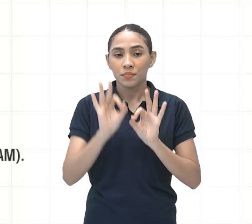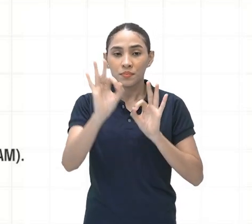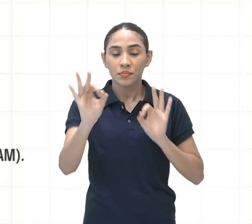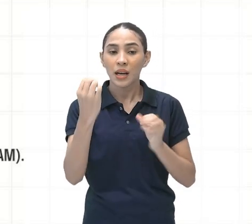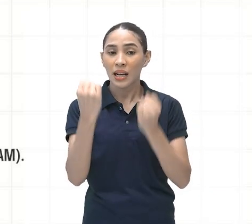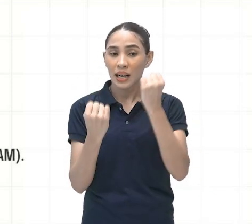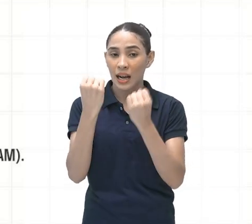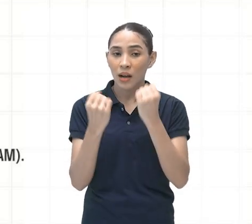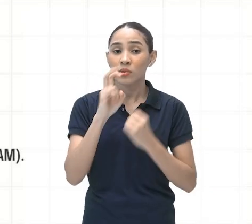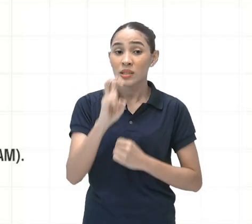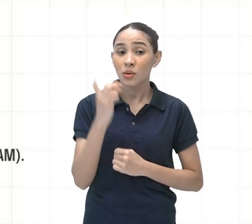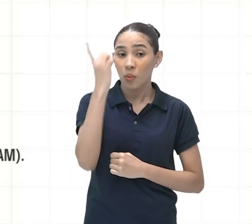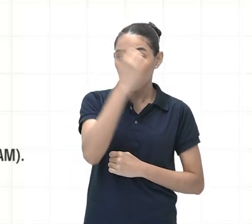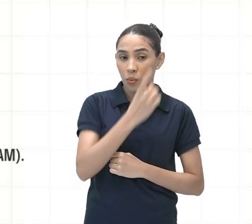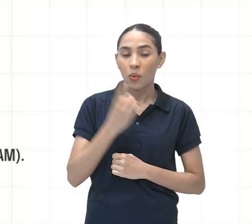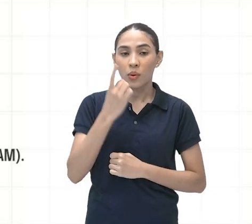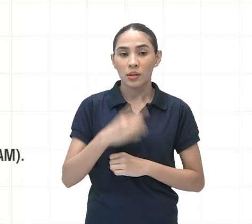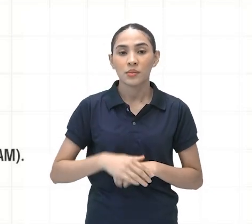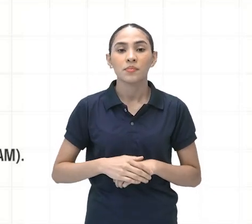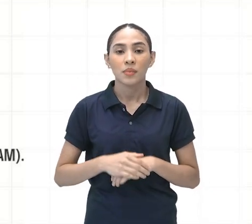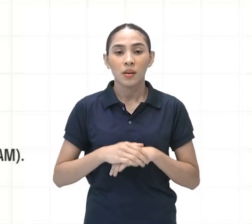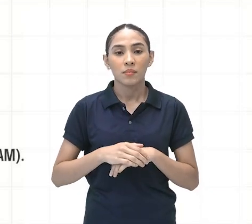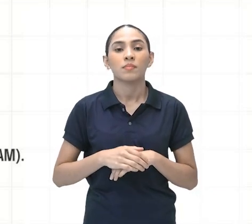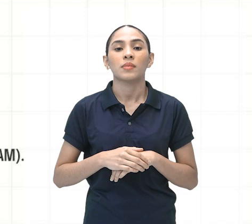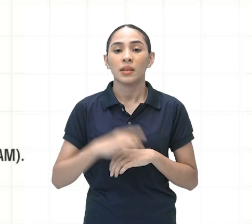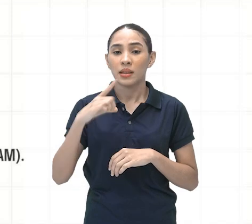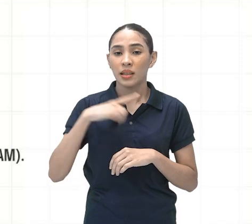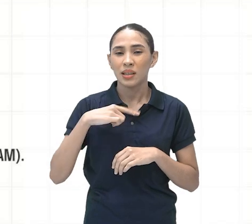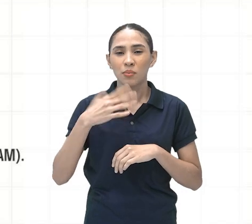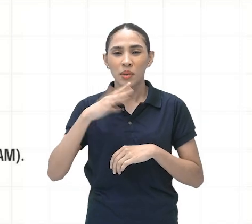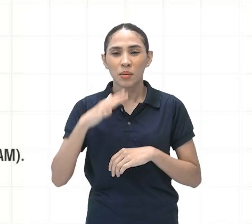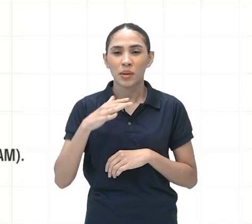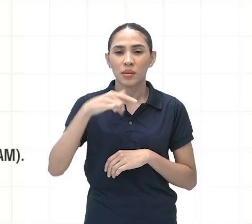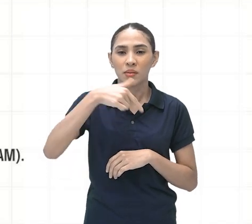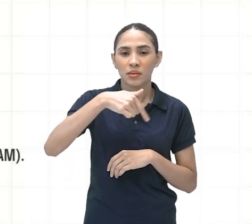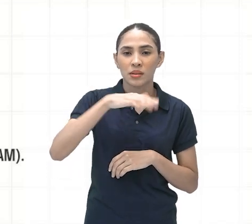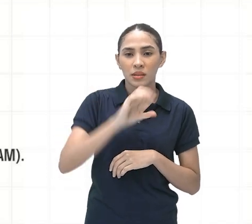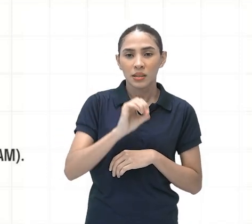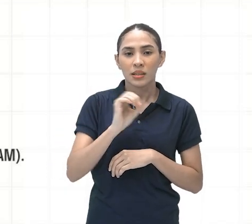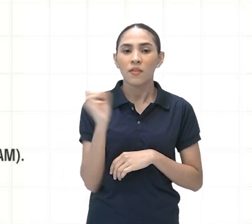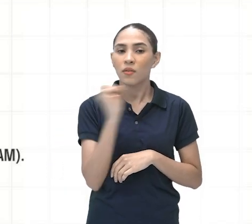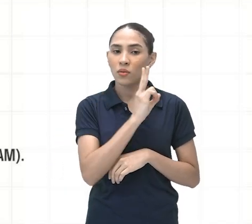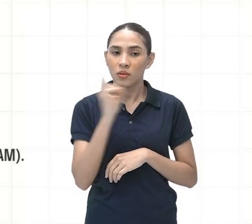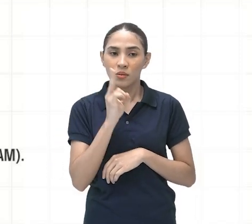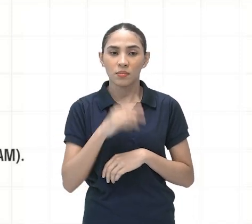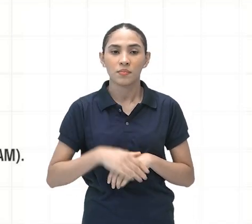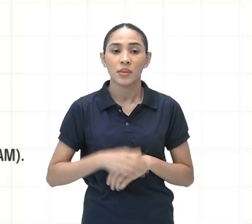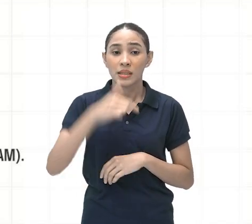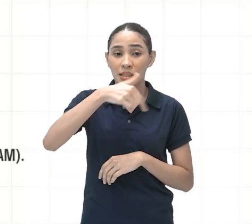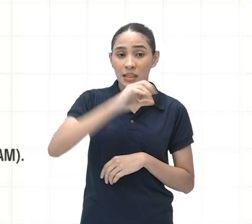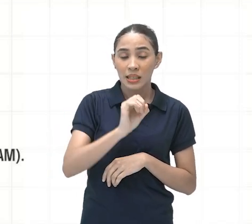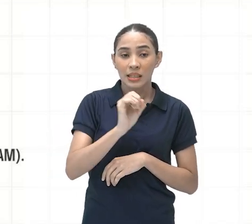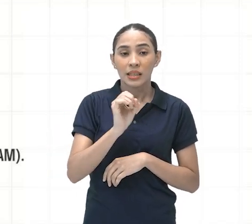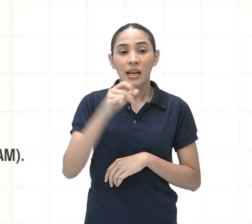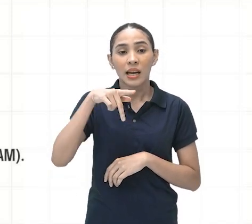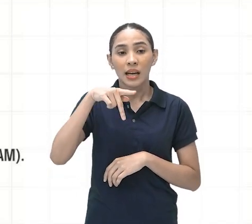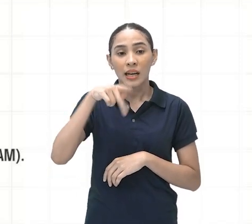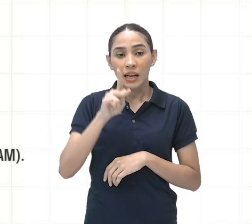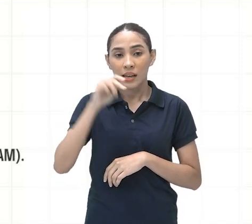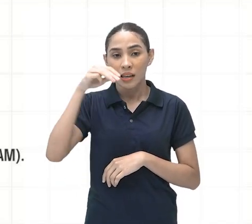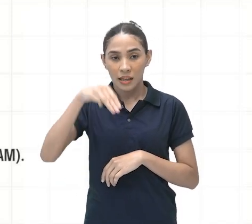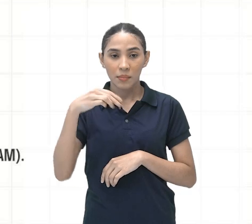estrada em 5 horas, viajando a uma velocidade média de 70 km por hora.